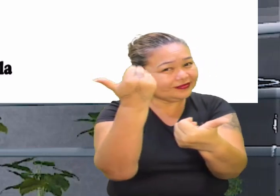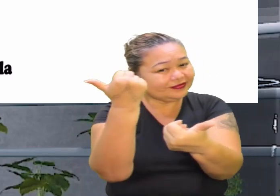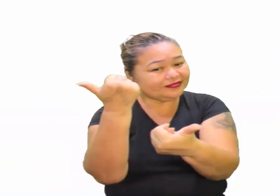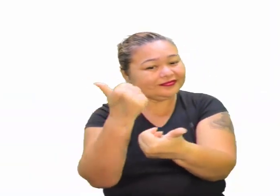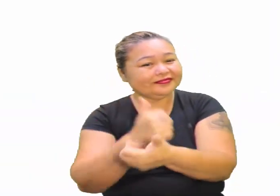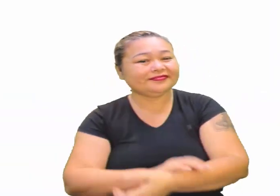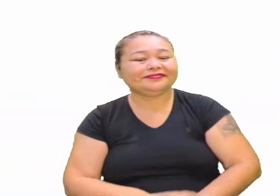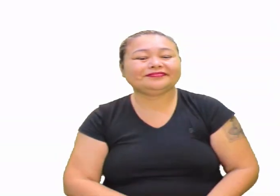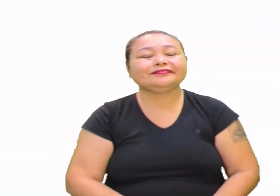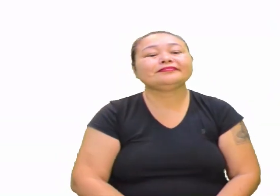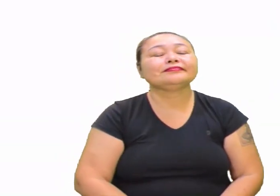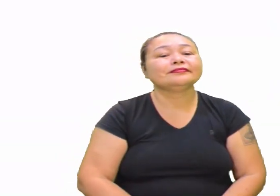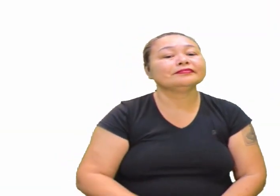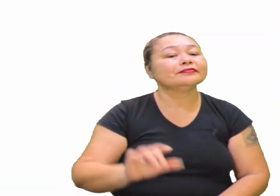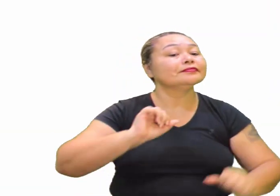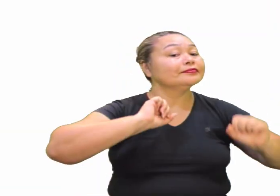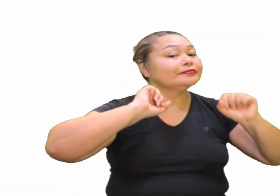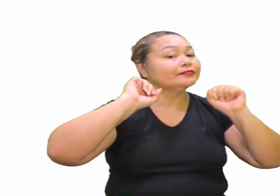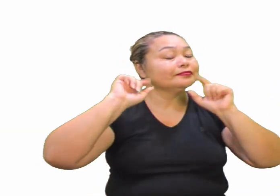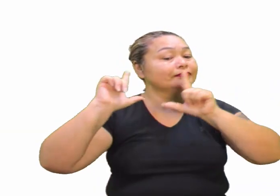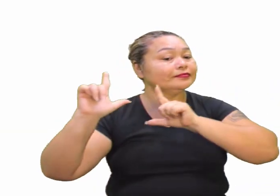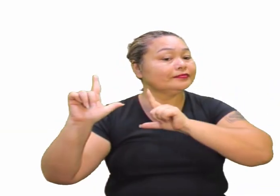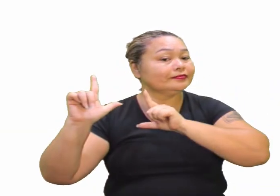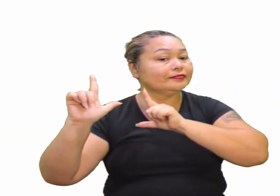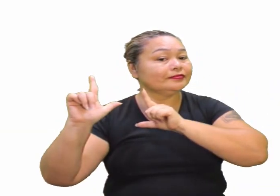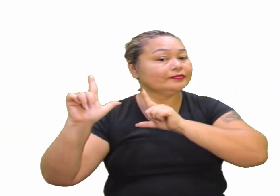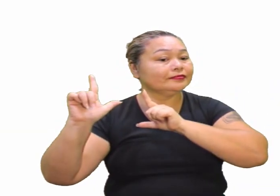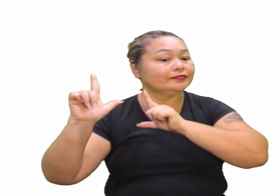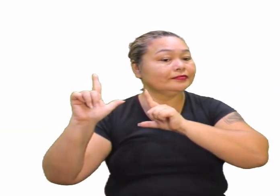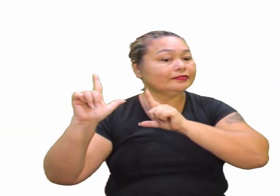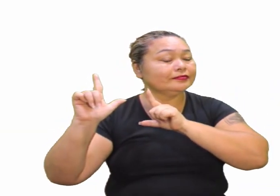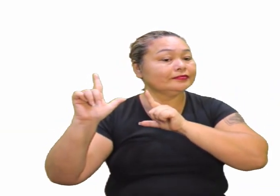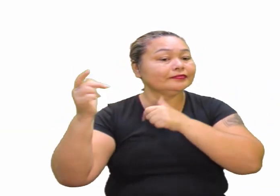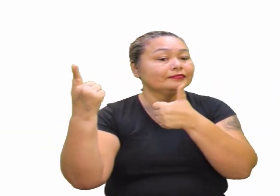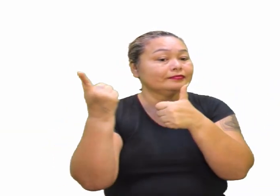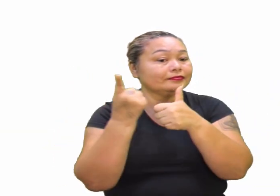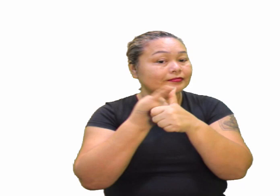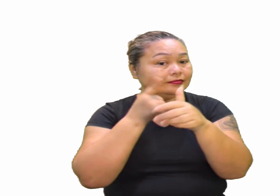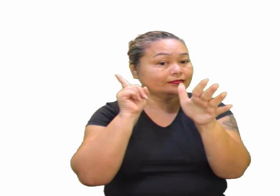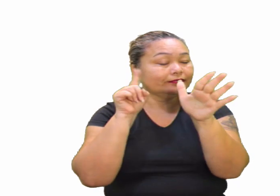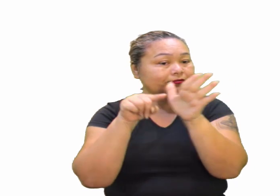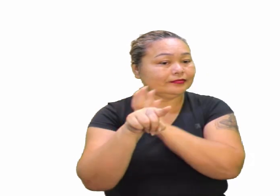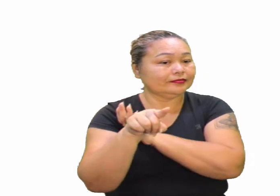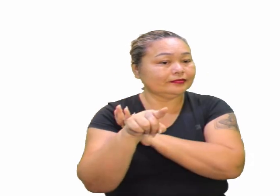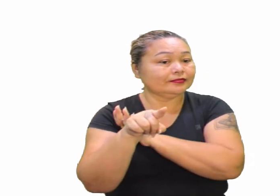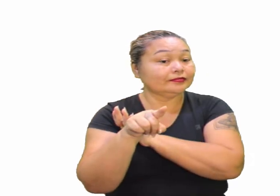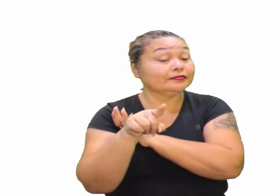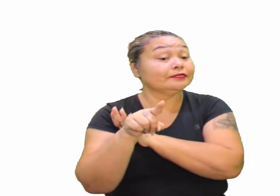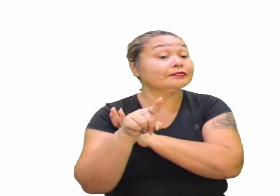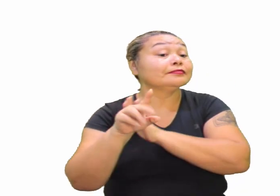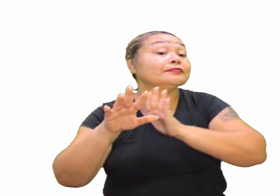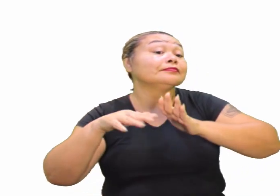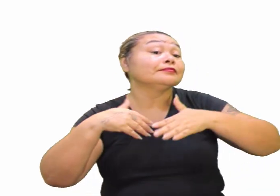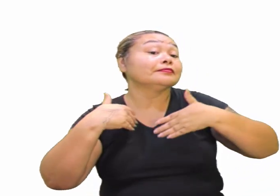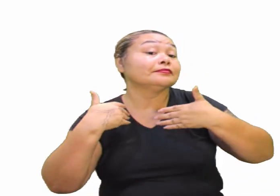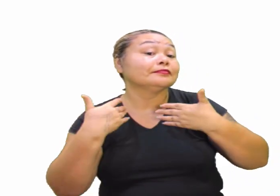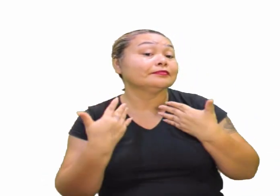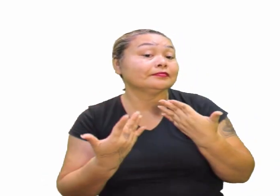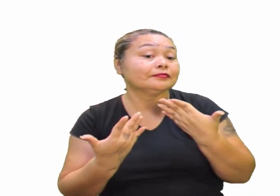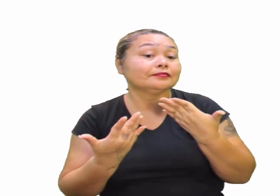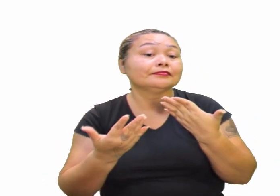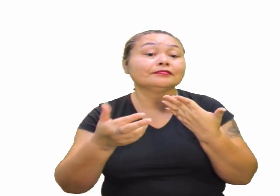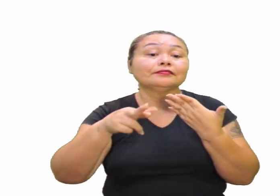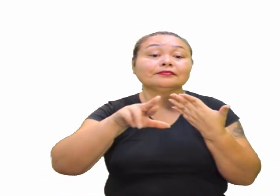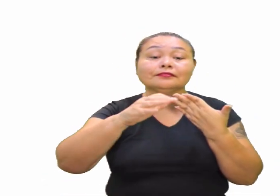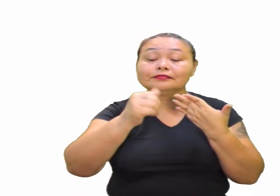meu diretor? Na tela. Olha aí, galerinha. Primeira questão. Em uma